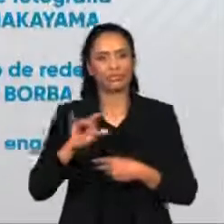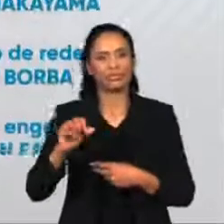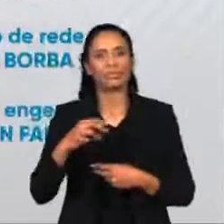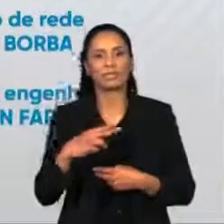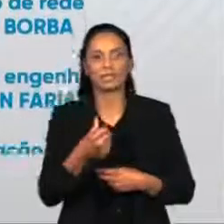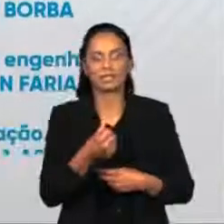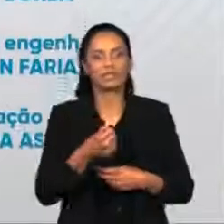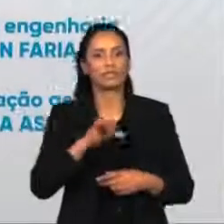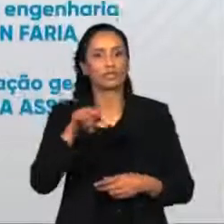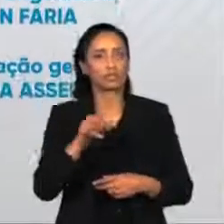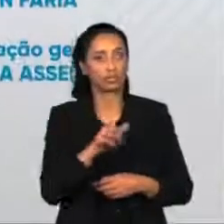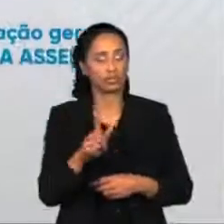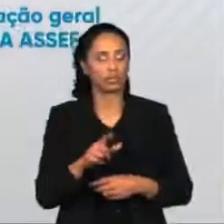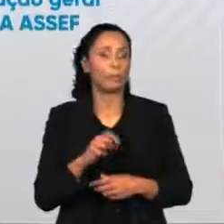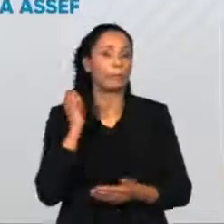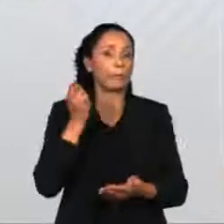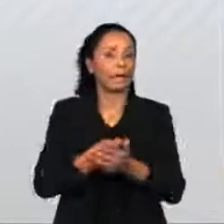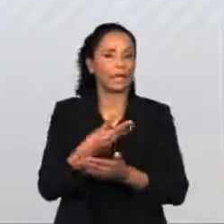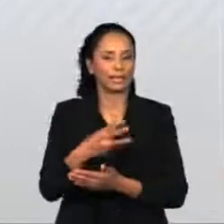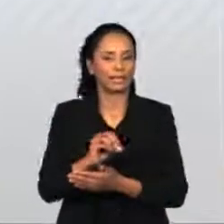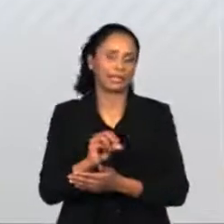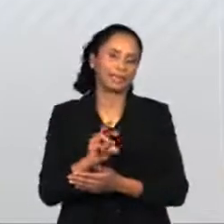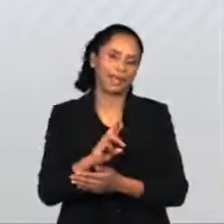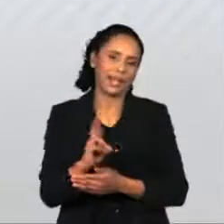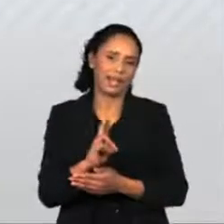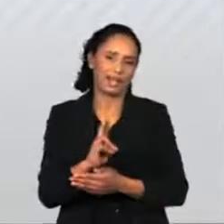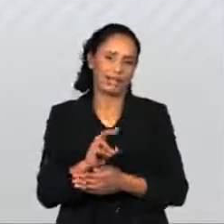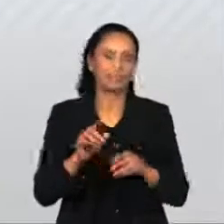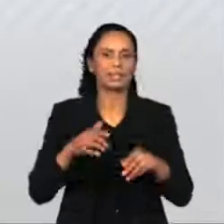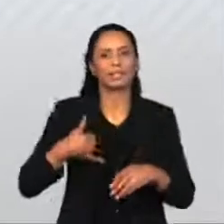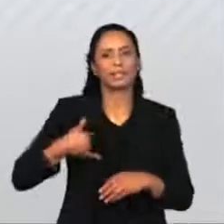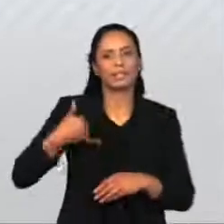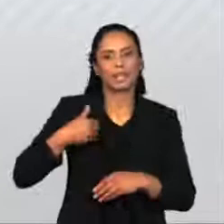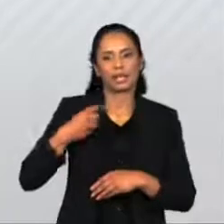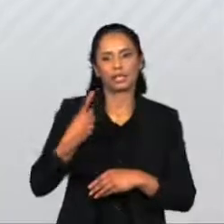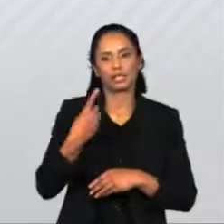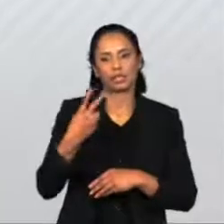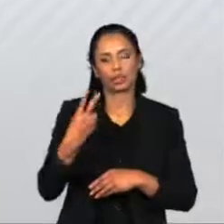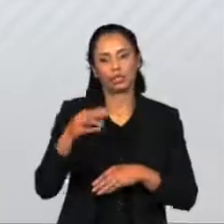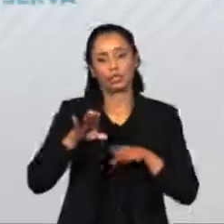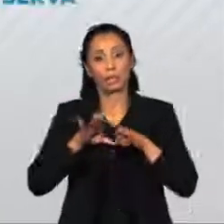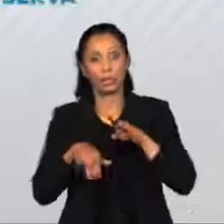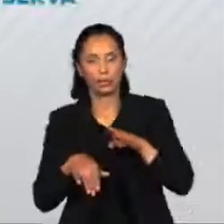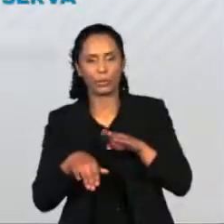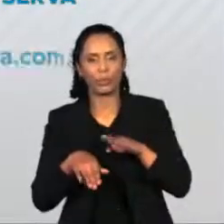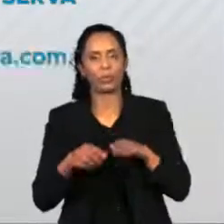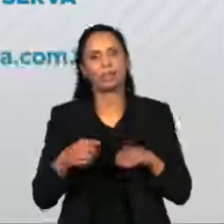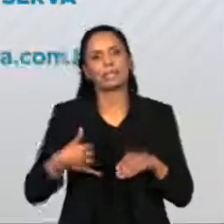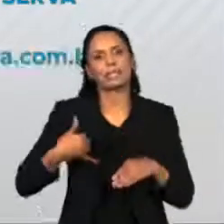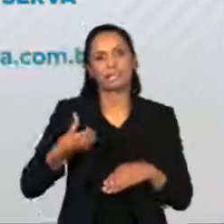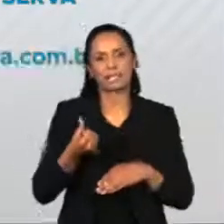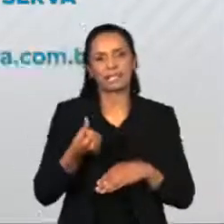Center Norte O ingresso custa r$ 30 menores de 12 anos e maiores de 60 anos não e a entrada